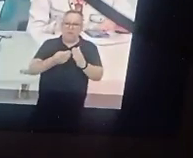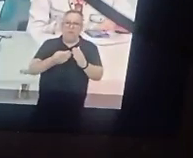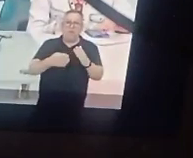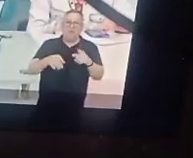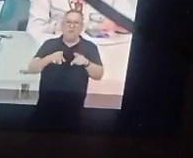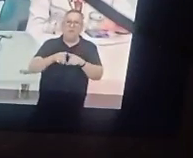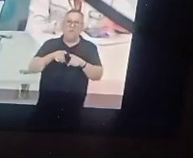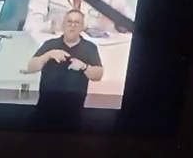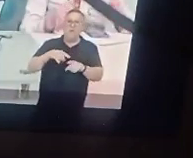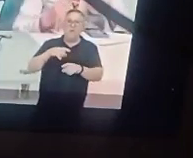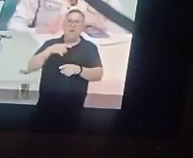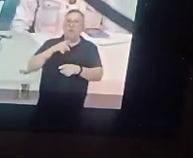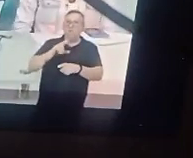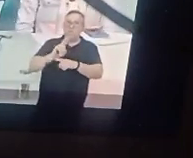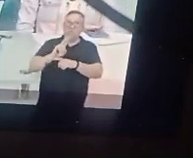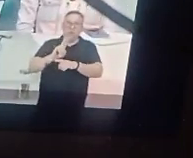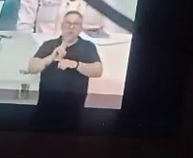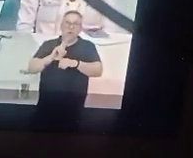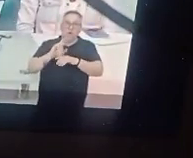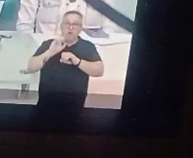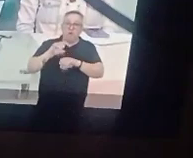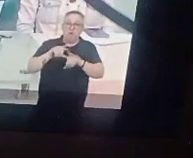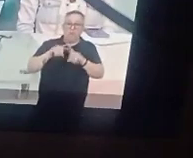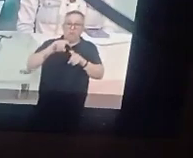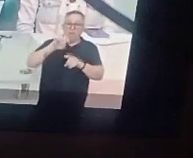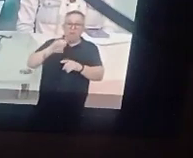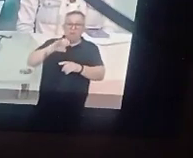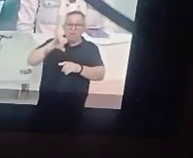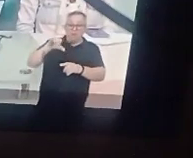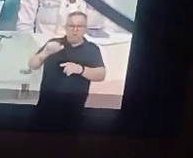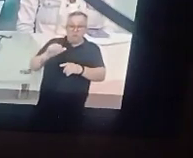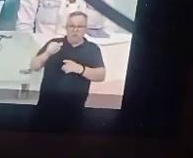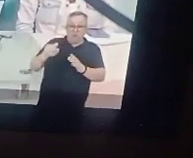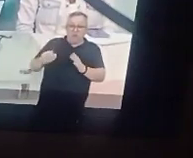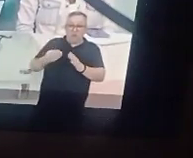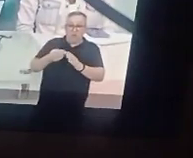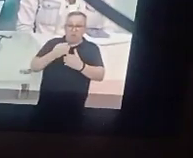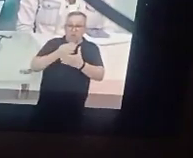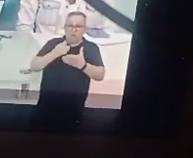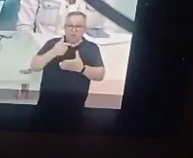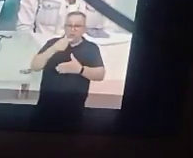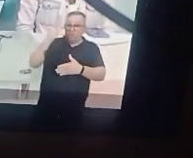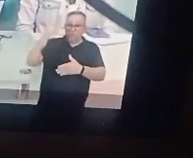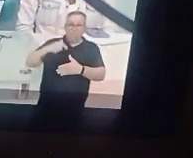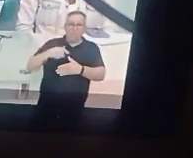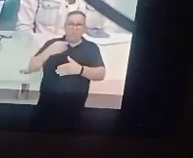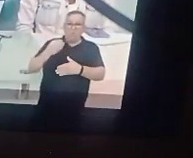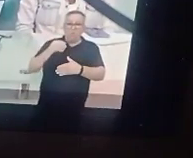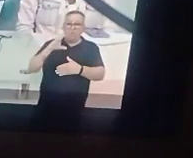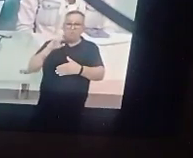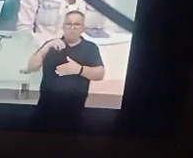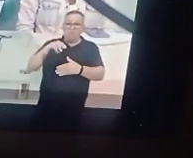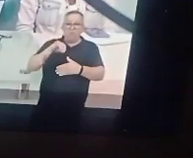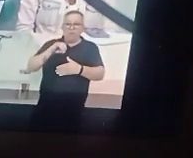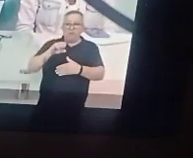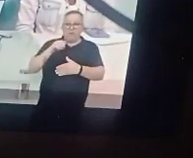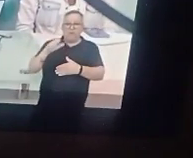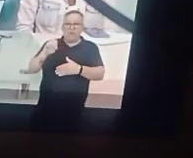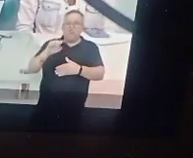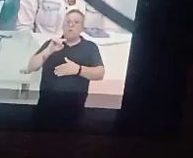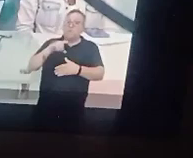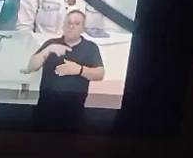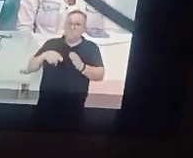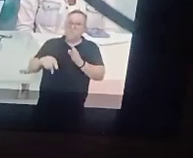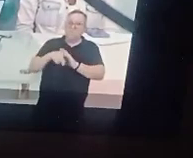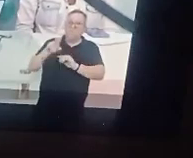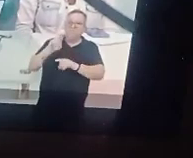Então, eu sou supervisor de ensino, mas lá no EJA, na atribuição inicial, eu não tive esse perfil de comissão. Não tem problema. Você, com seu perfil